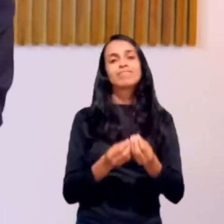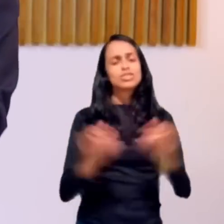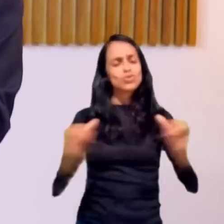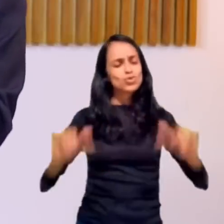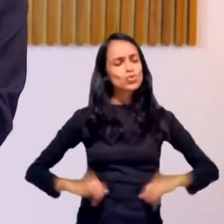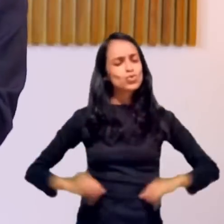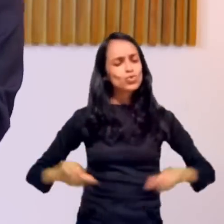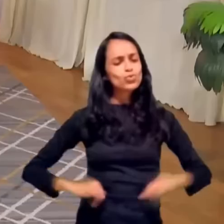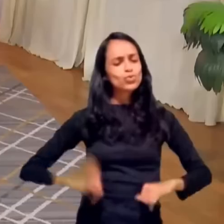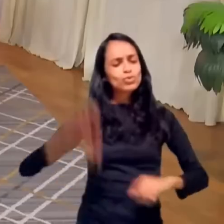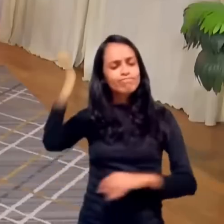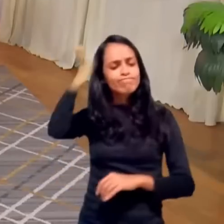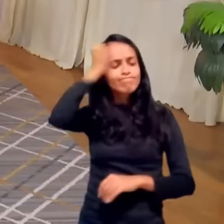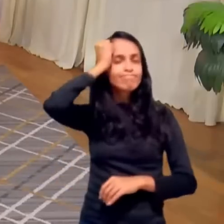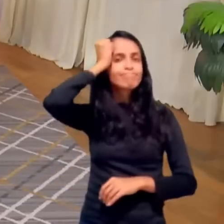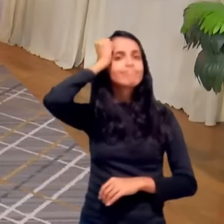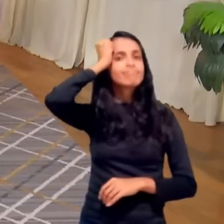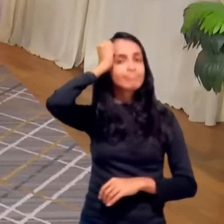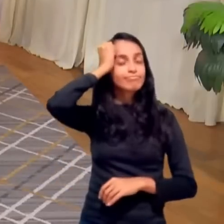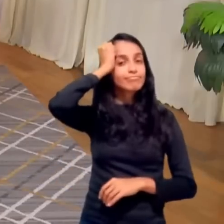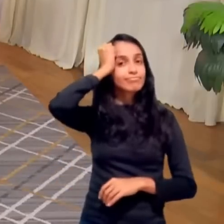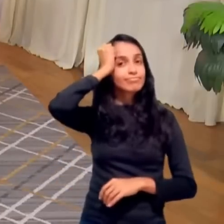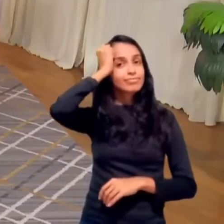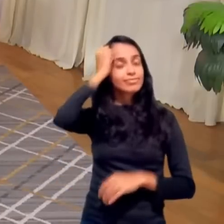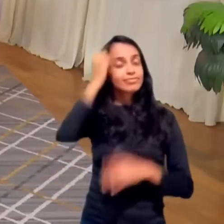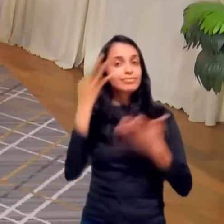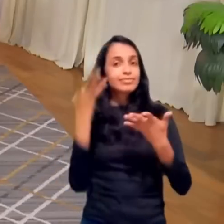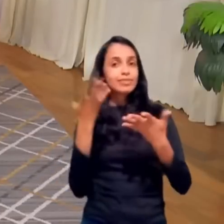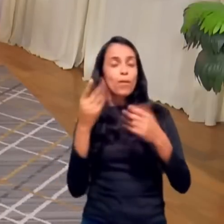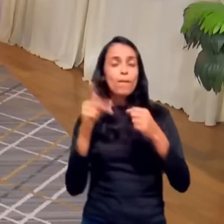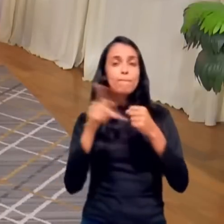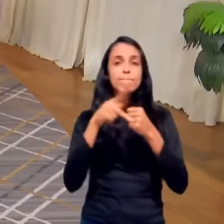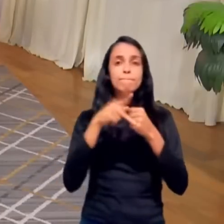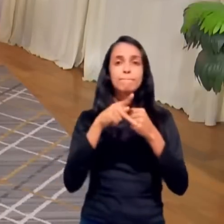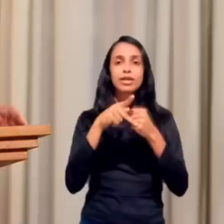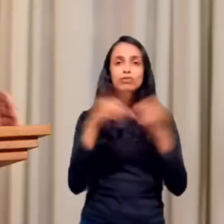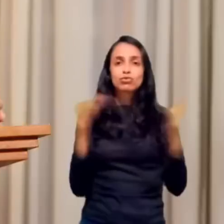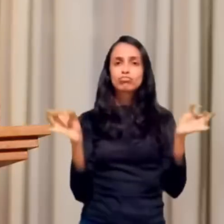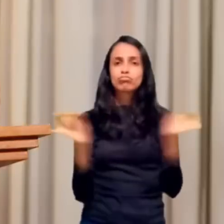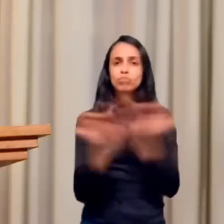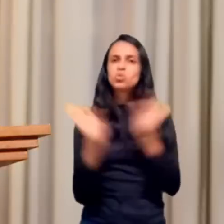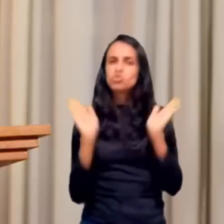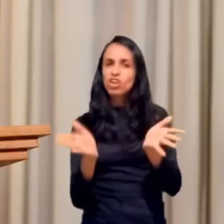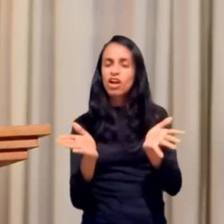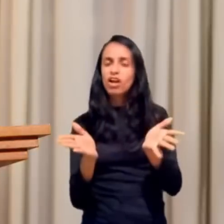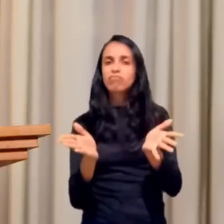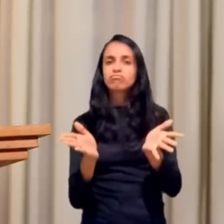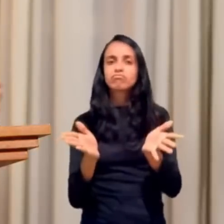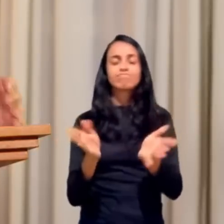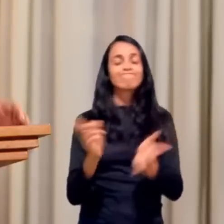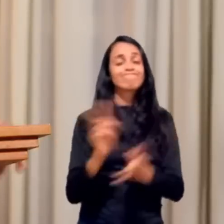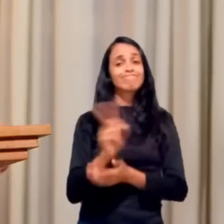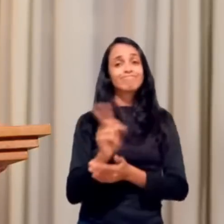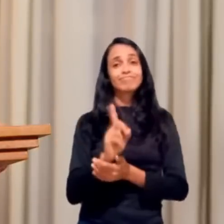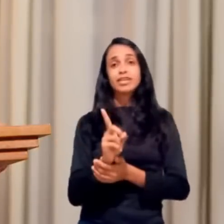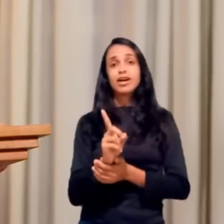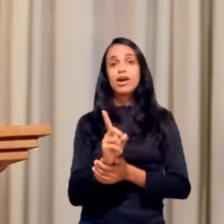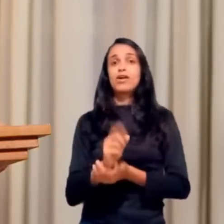Então Pedro não estava pronto. Esta era uma tarefa